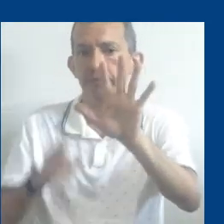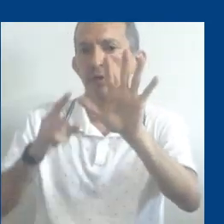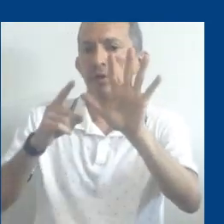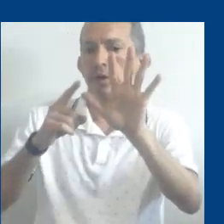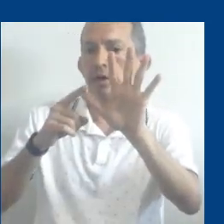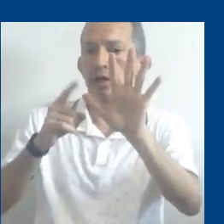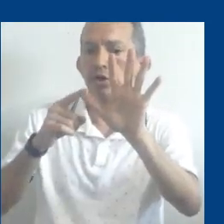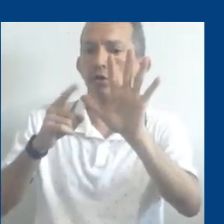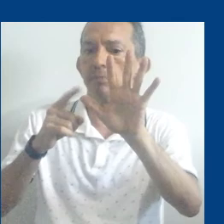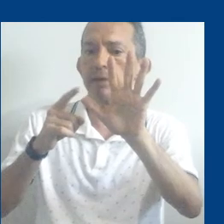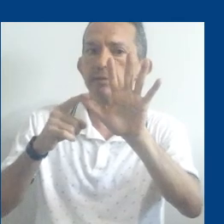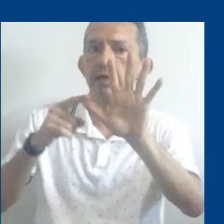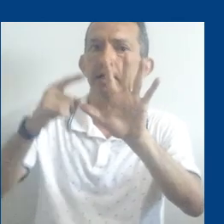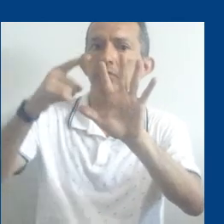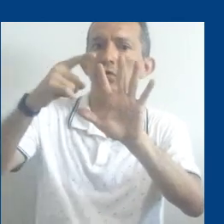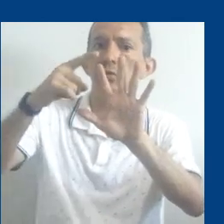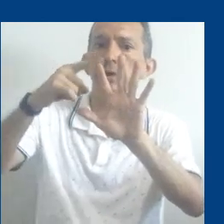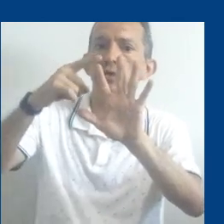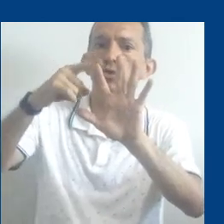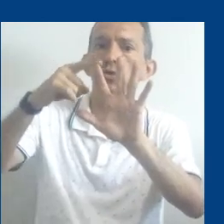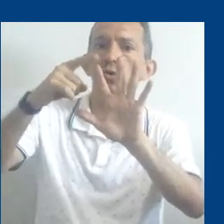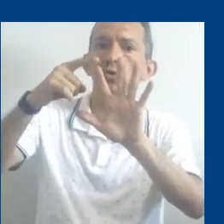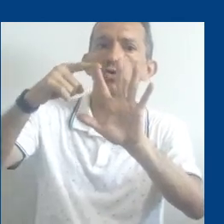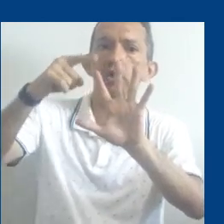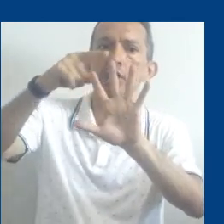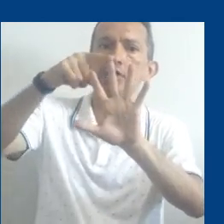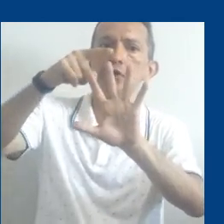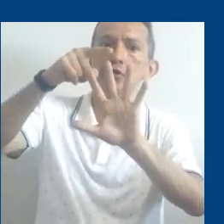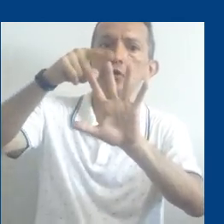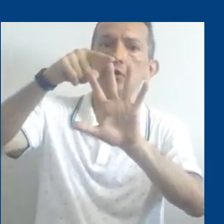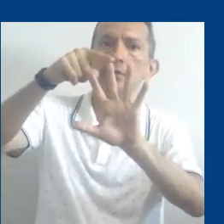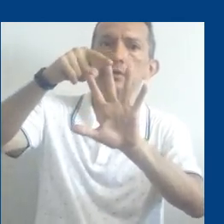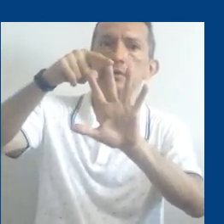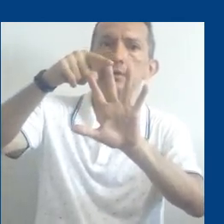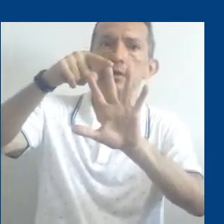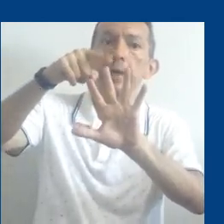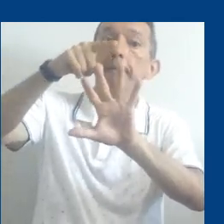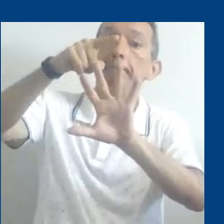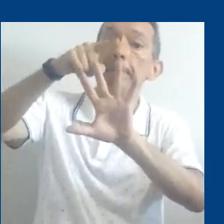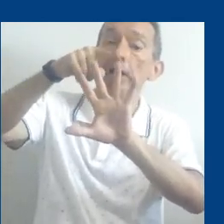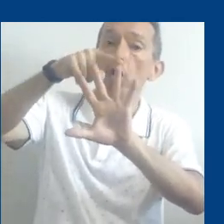cuidado! Retículo endoplasmático, complexo de Golgi, lisossomas,